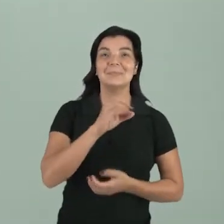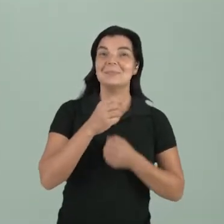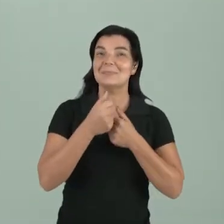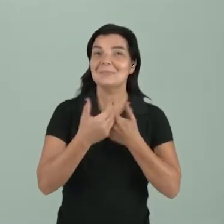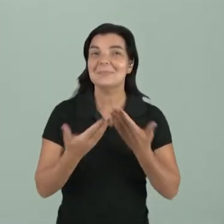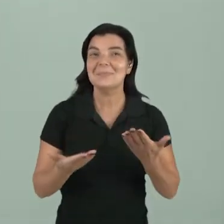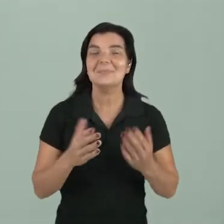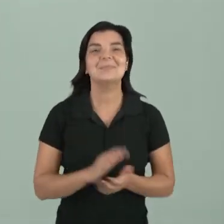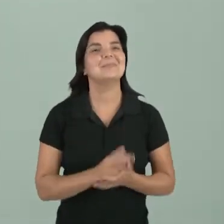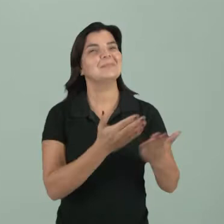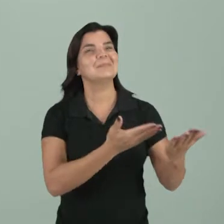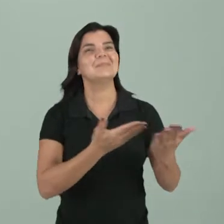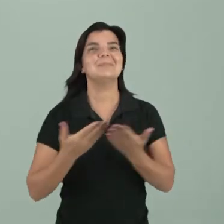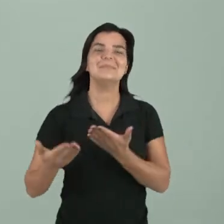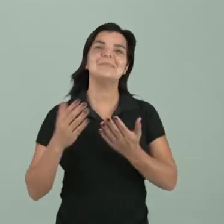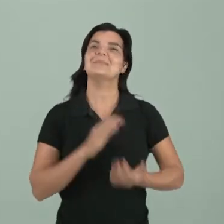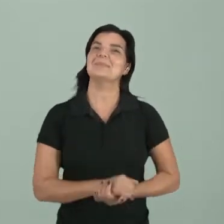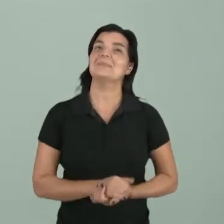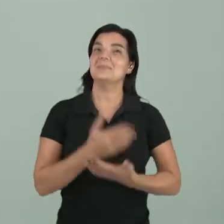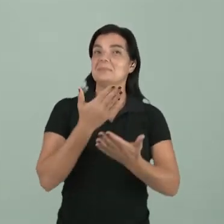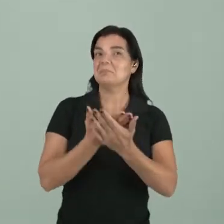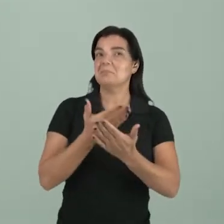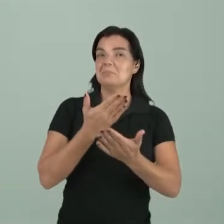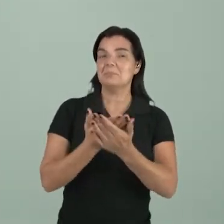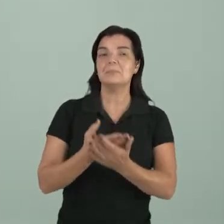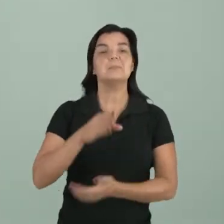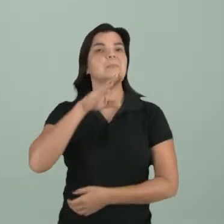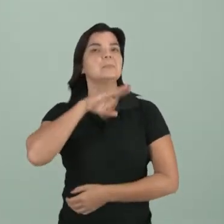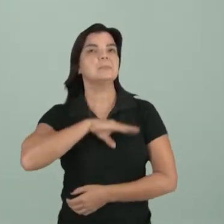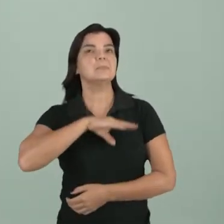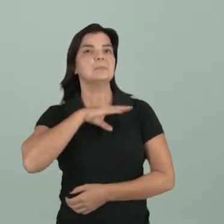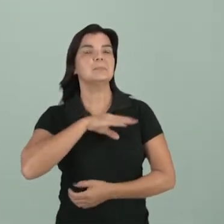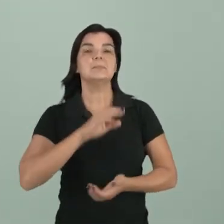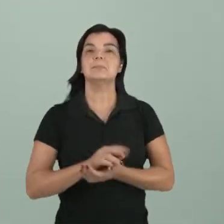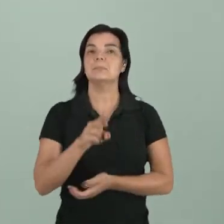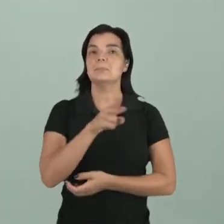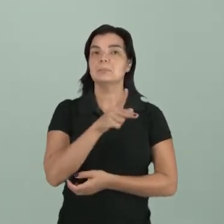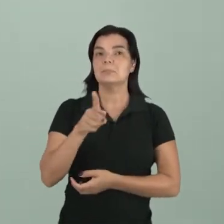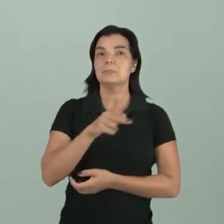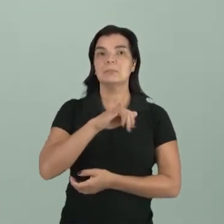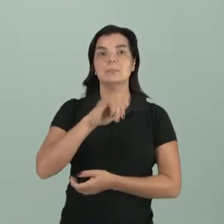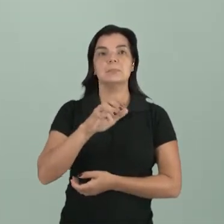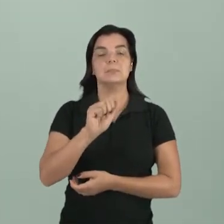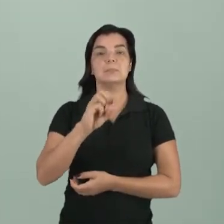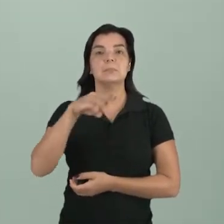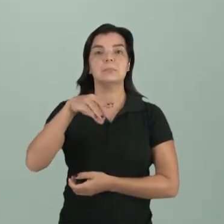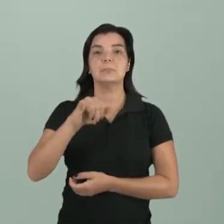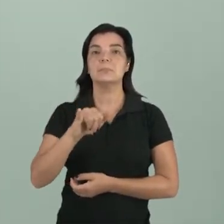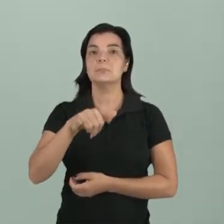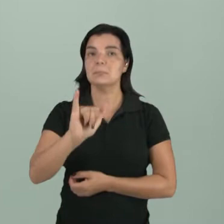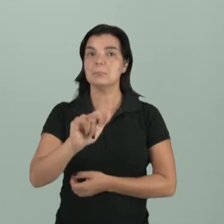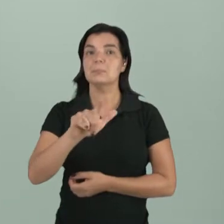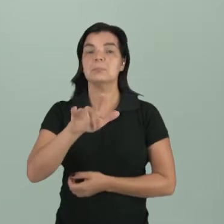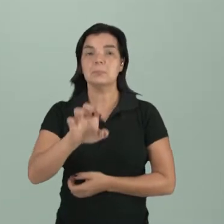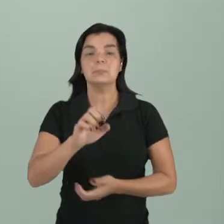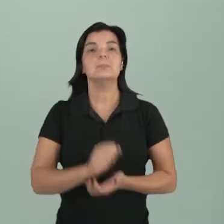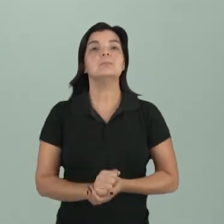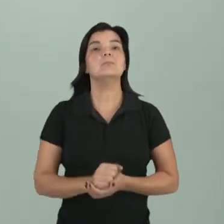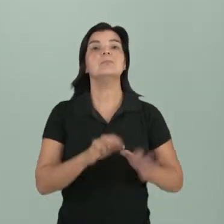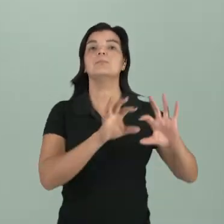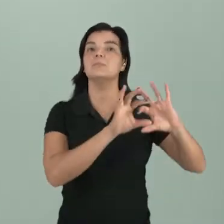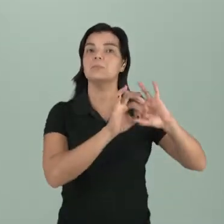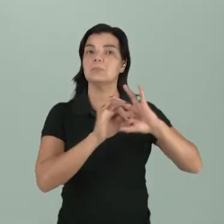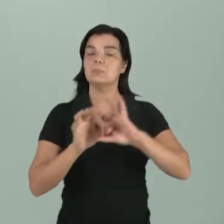Olá, galerinha, tudo bem? Sejam todos bem-vindos à aula de língua portuguesa. Eu sou a professora Jamile Fontinelli e o nosso assunto de hoje